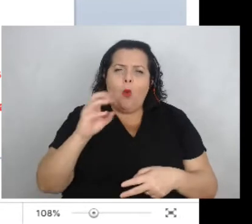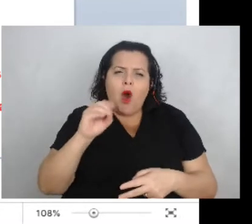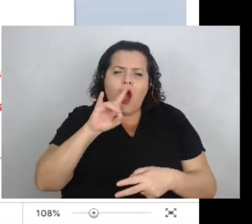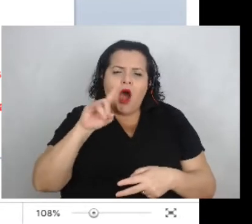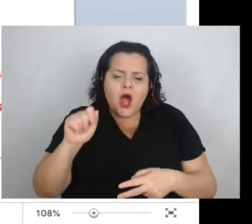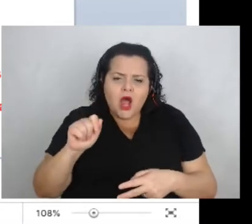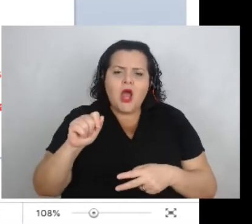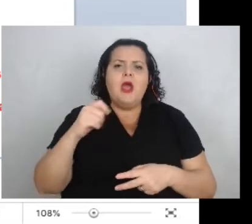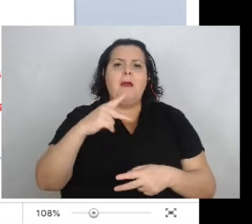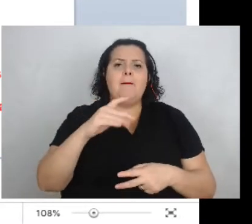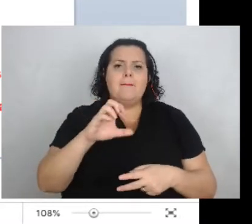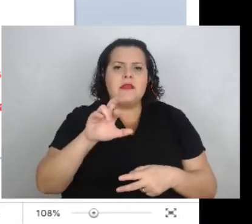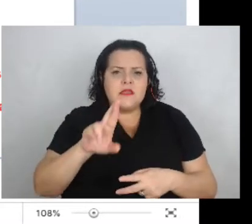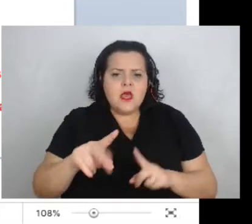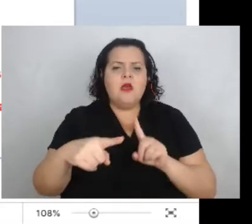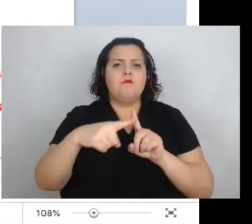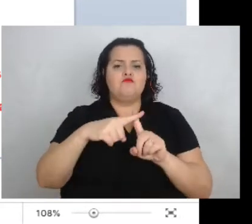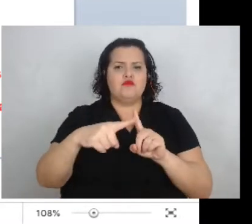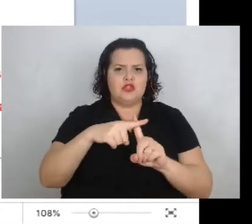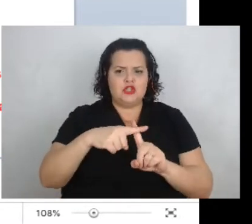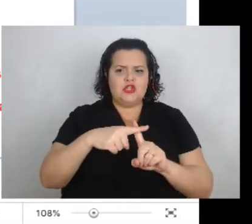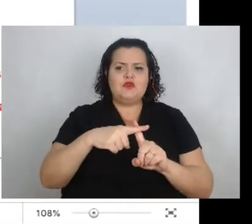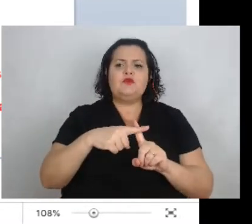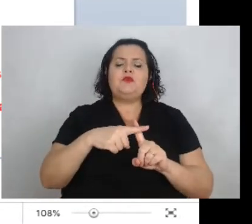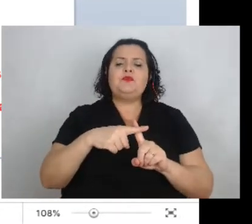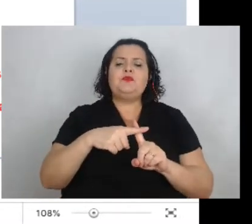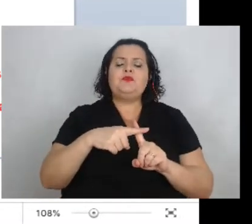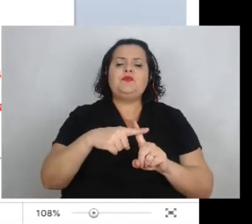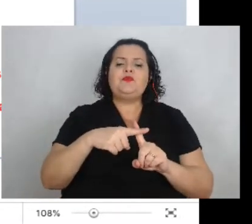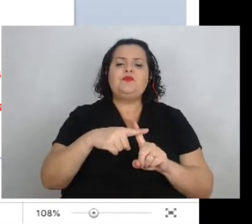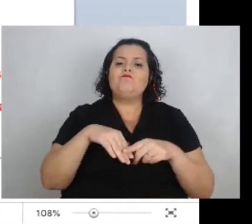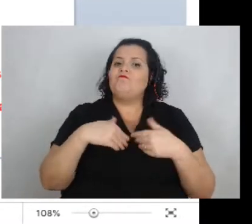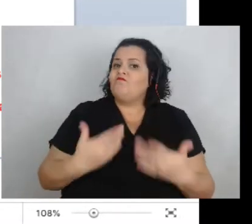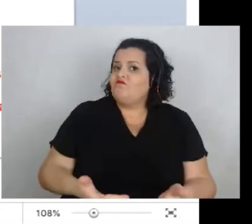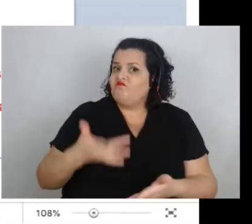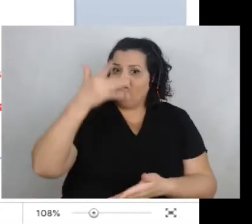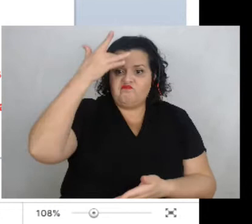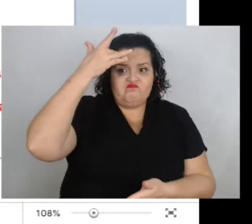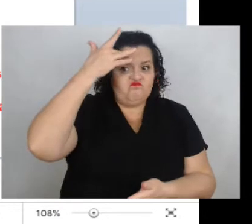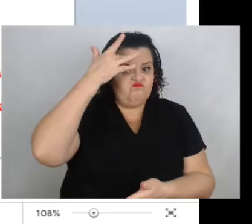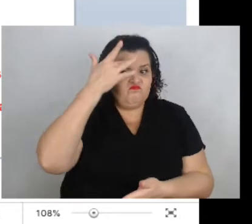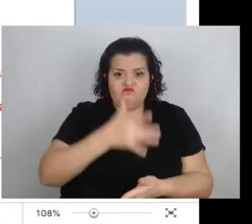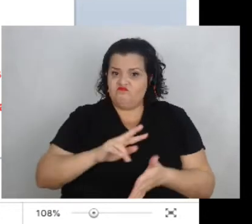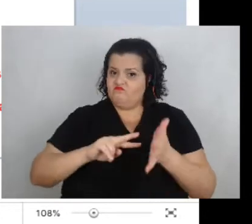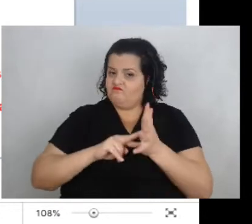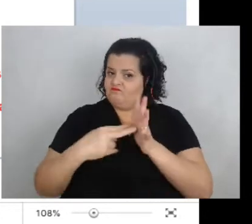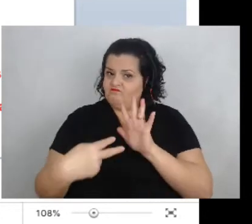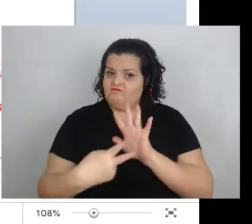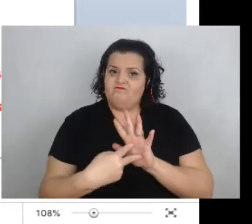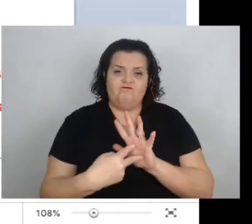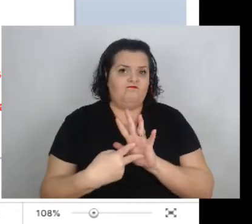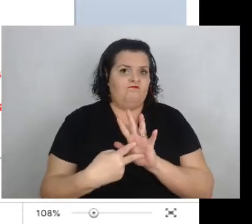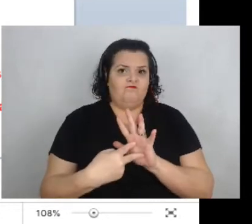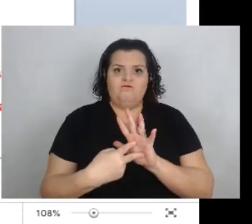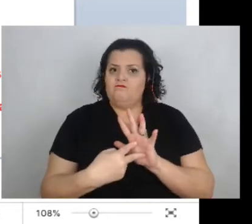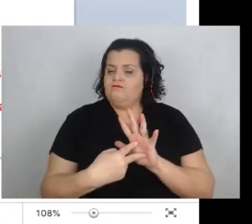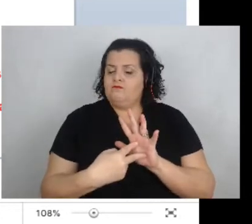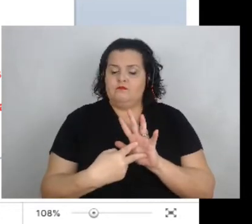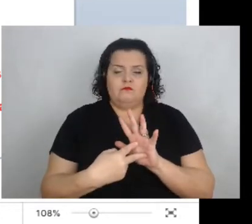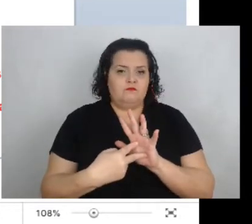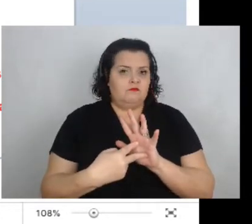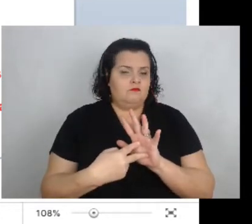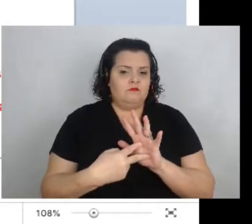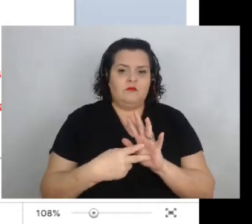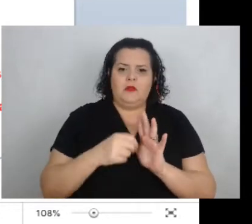e volto a dizer, nós ainda não sabemos o que significa além de a primeira,